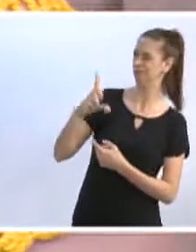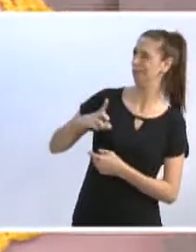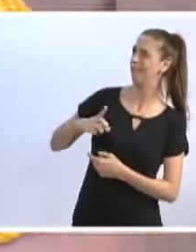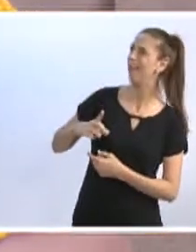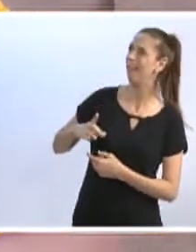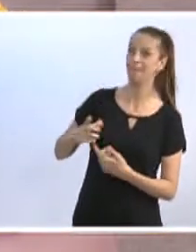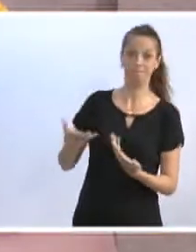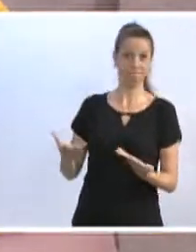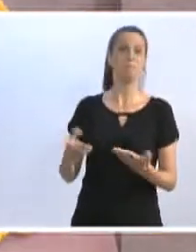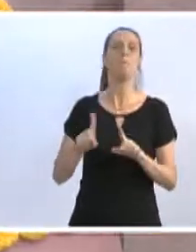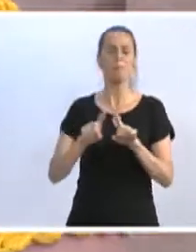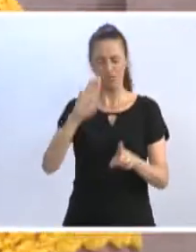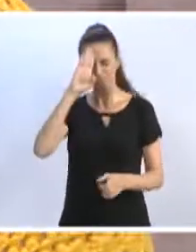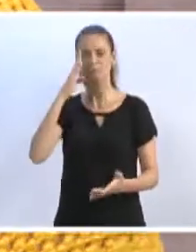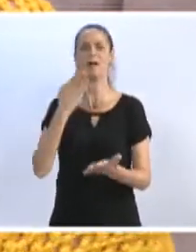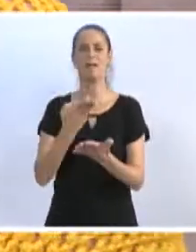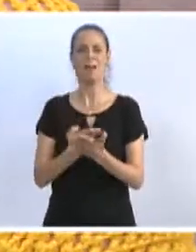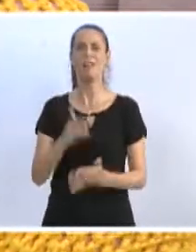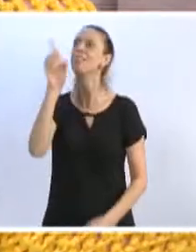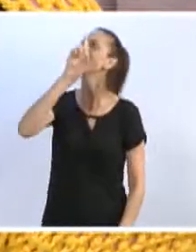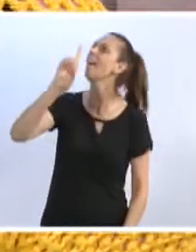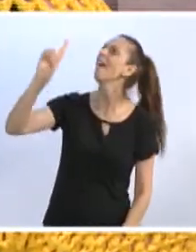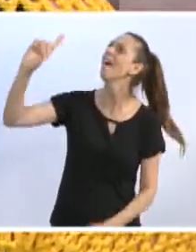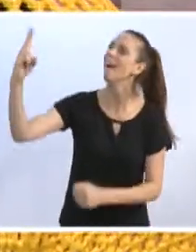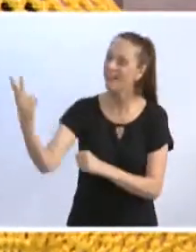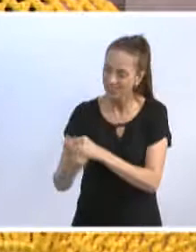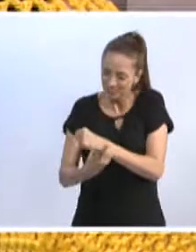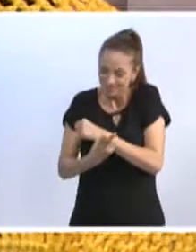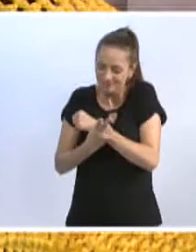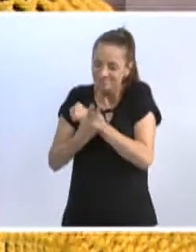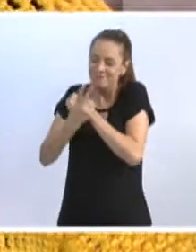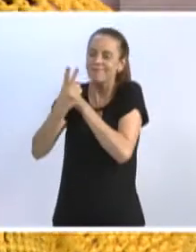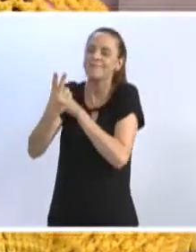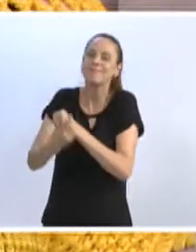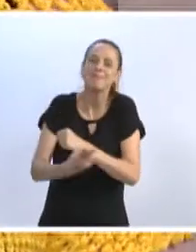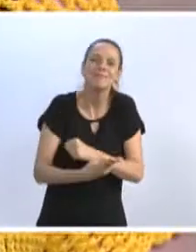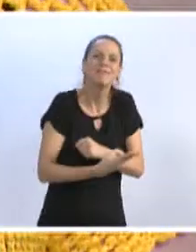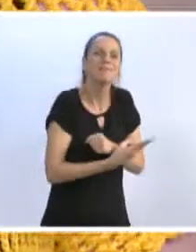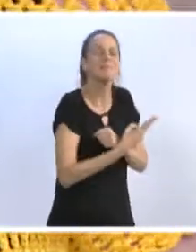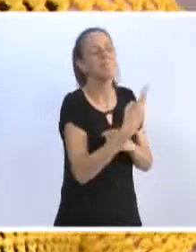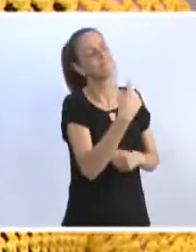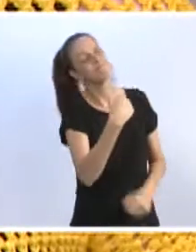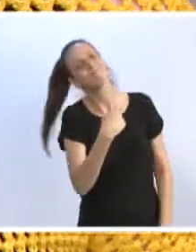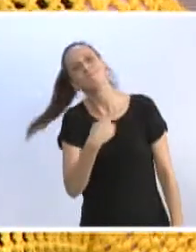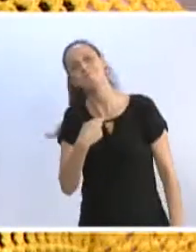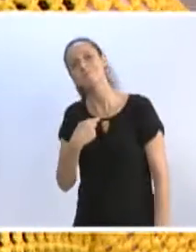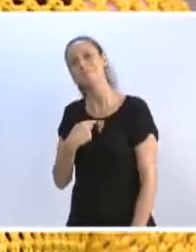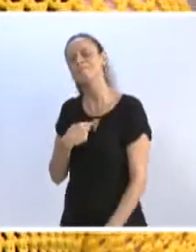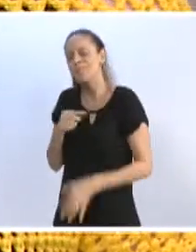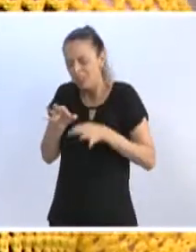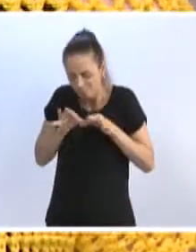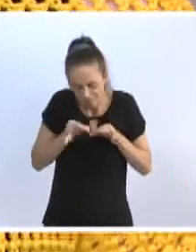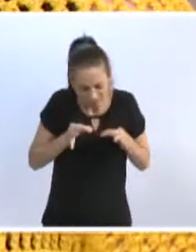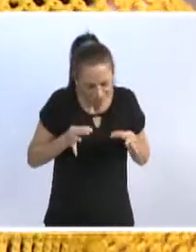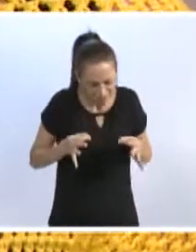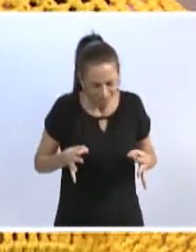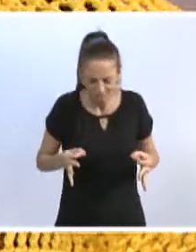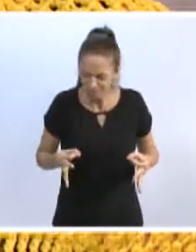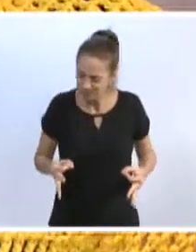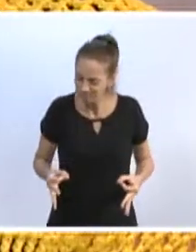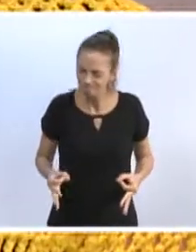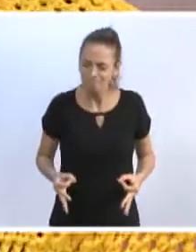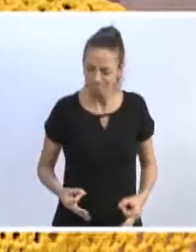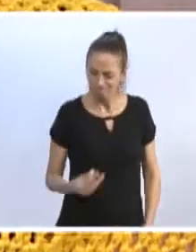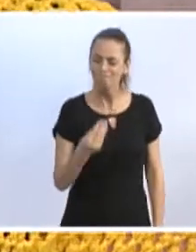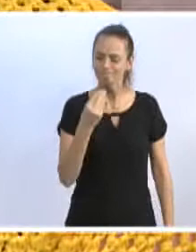Sei que há um Deus a me guardar, e eu, tão pequeno e